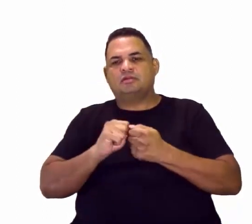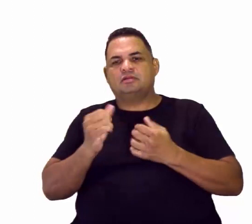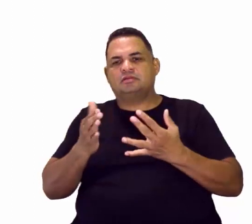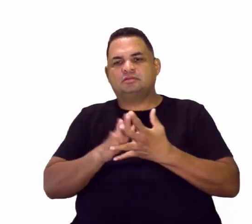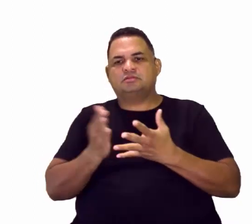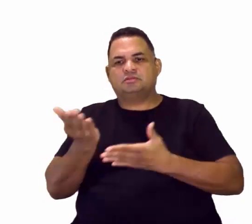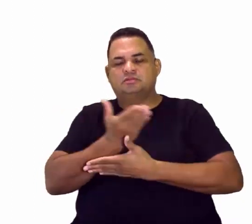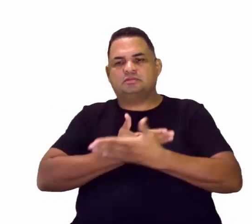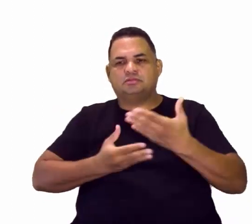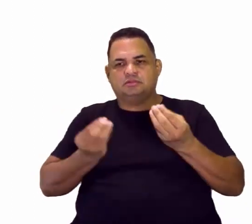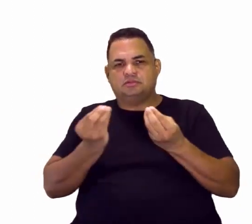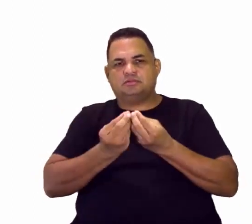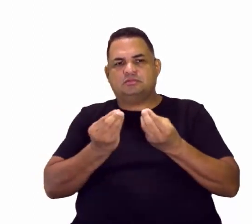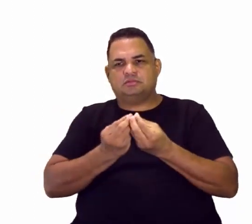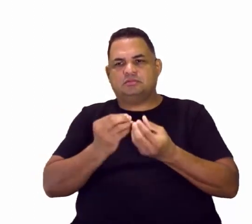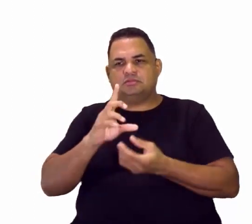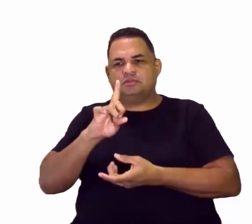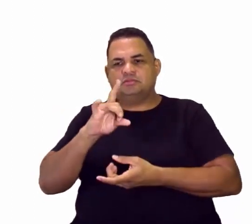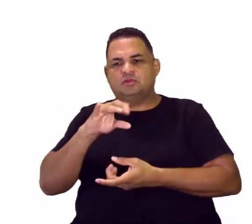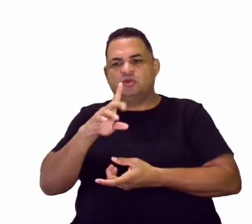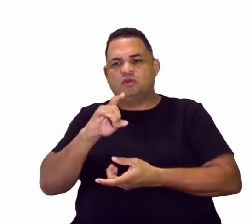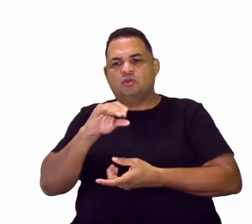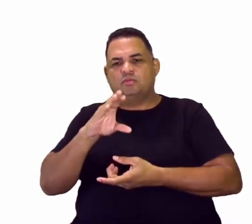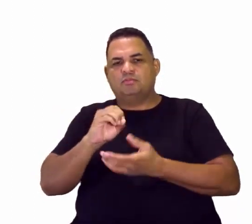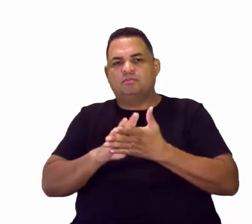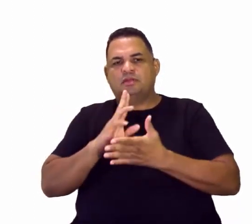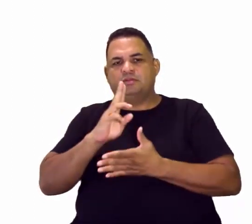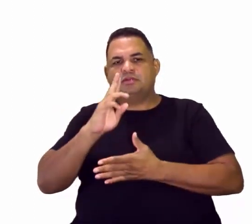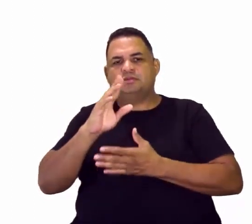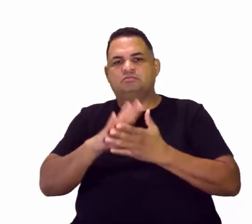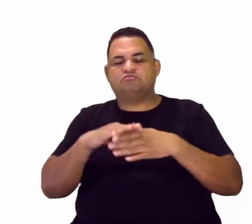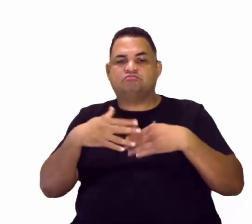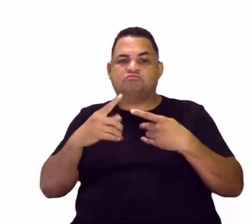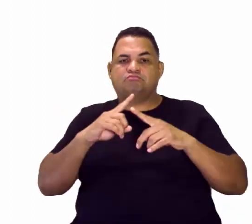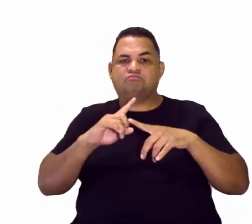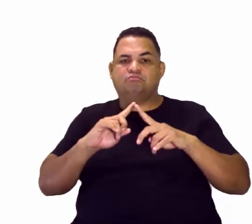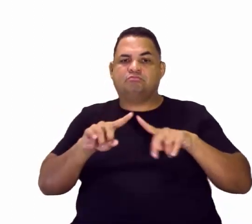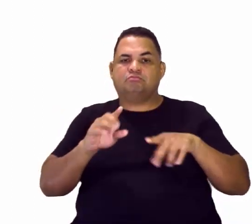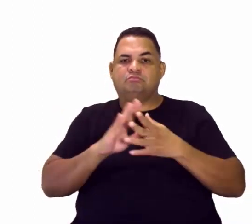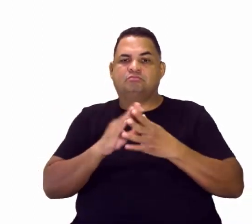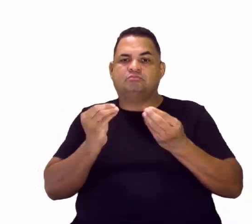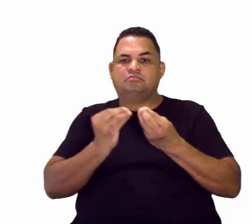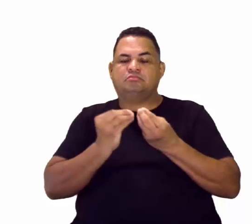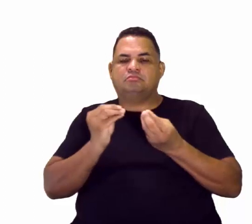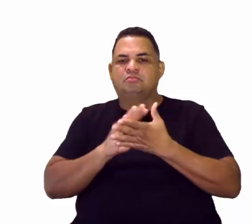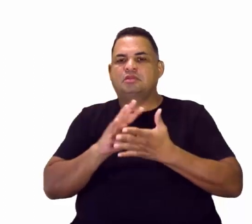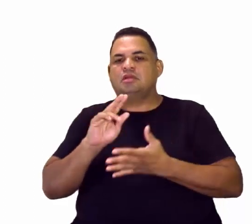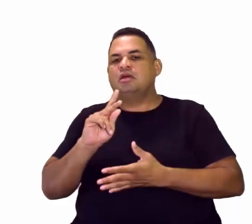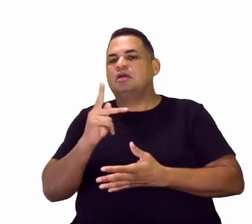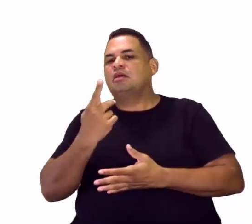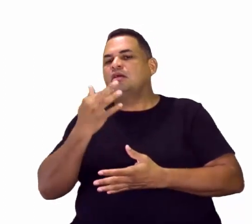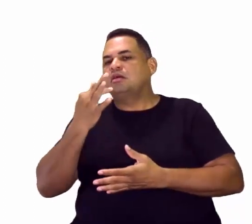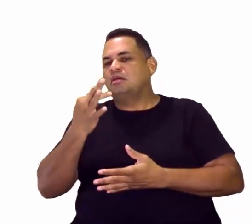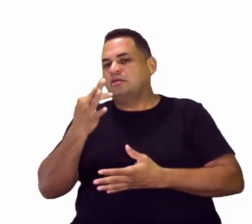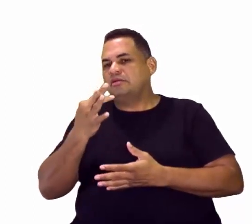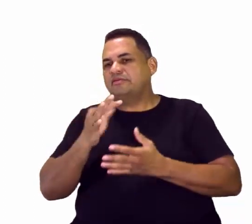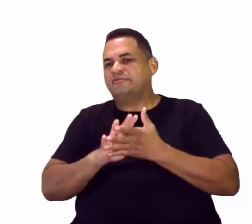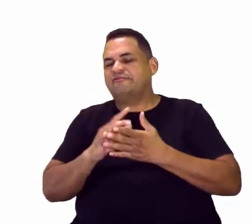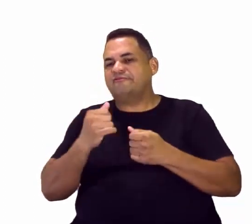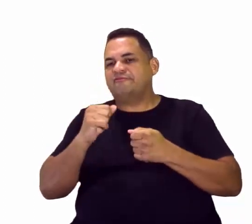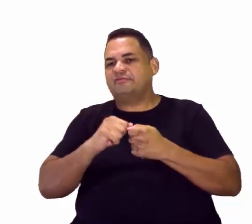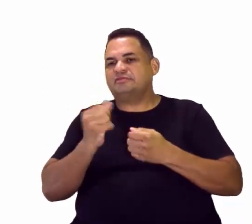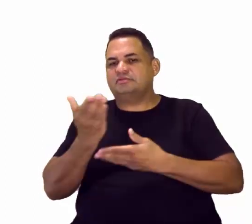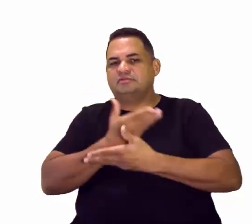interação molecular do tipo dipolo permanente, enquanto as moléculas de HF fazem